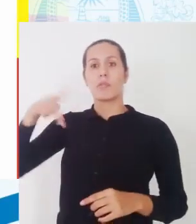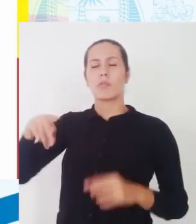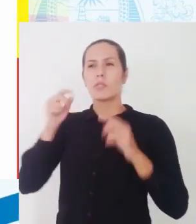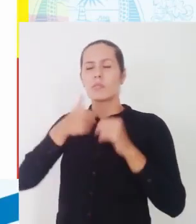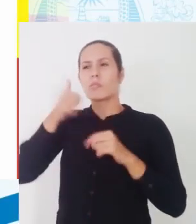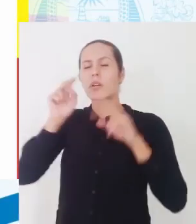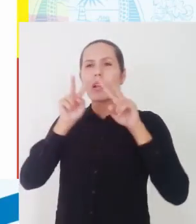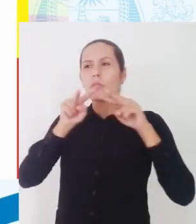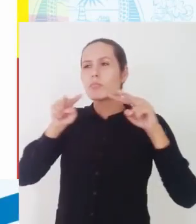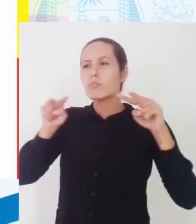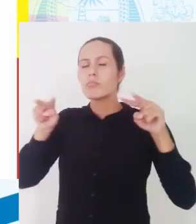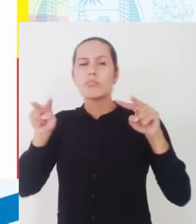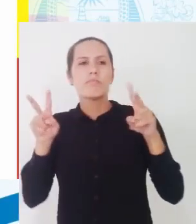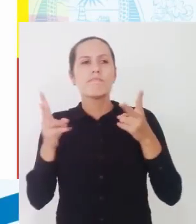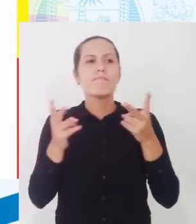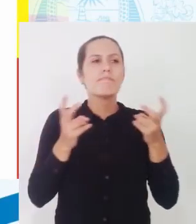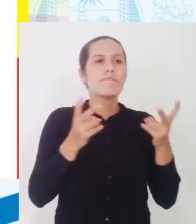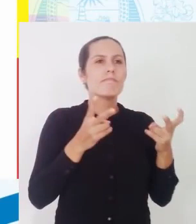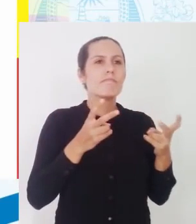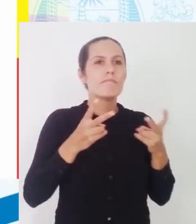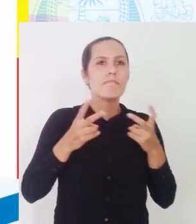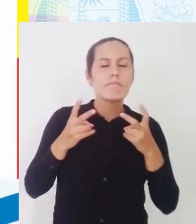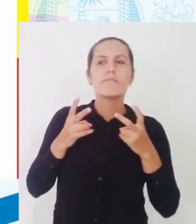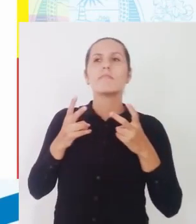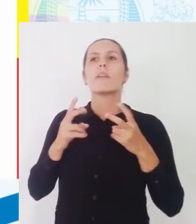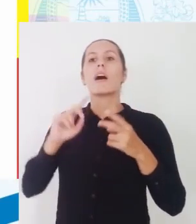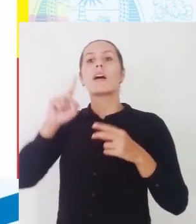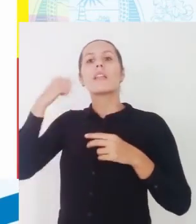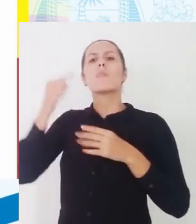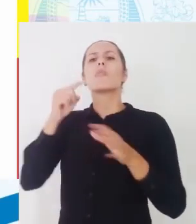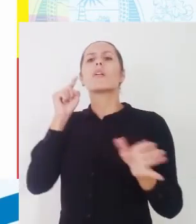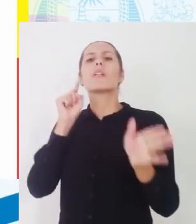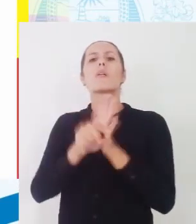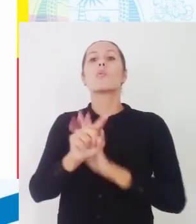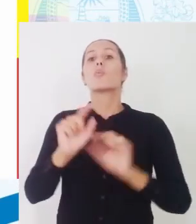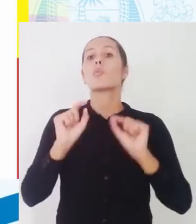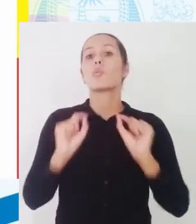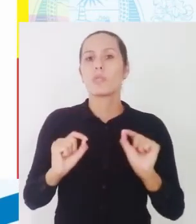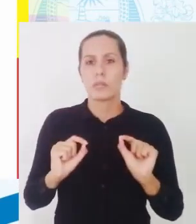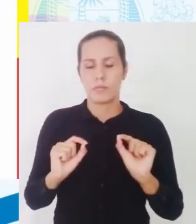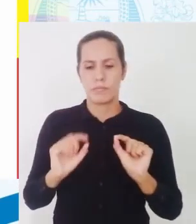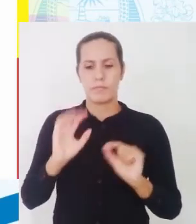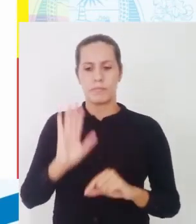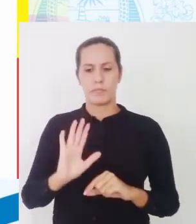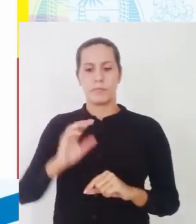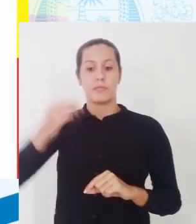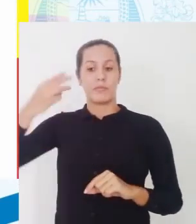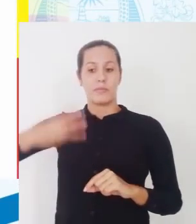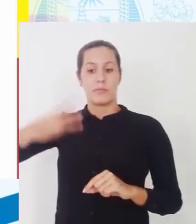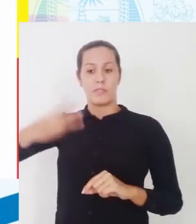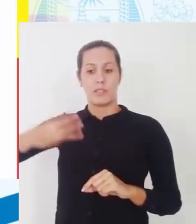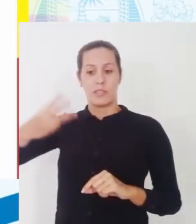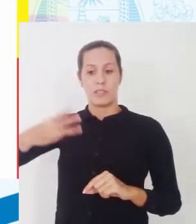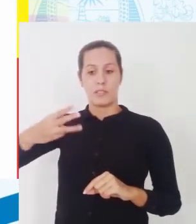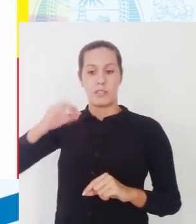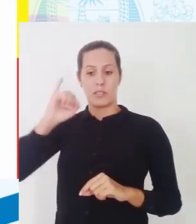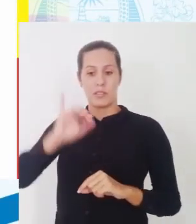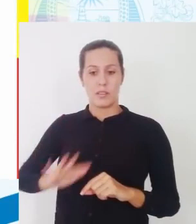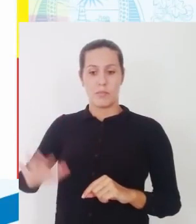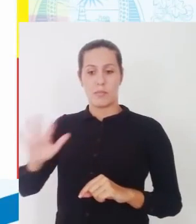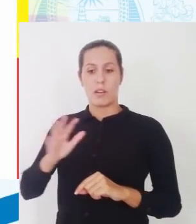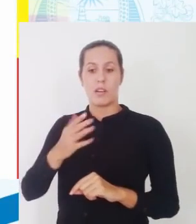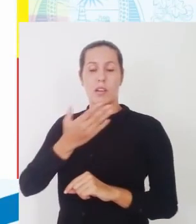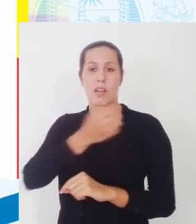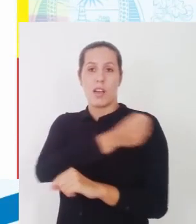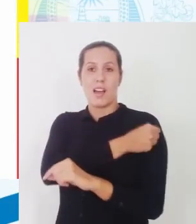opiniões diferentes das duas alunas, faz que pergunta aos outros alunos? Na terceira imagem, vemos